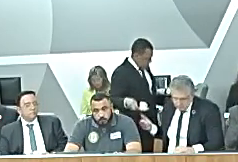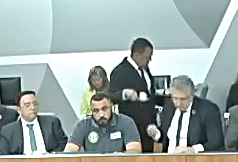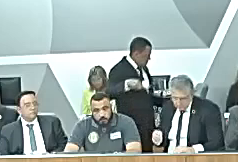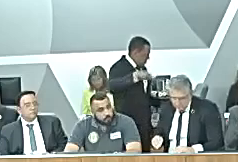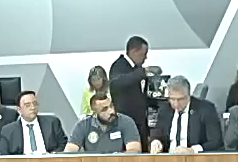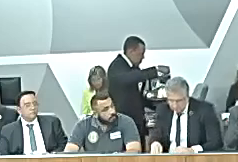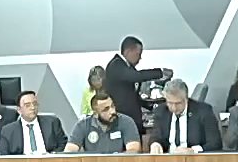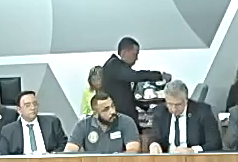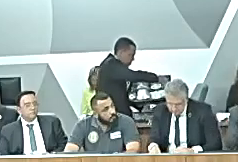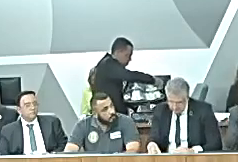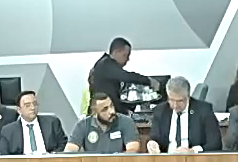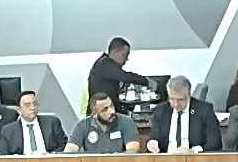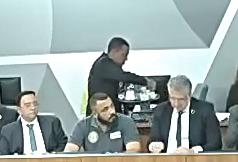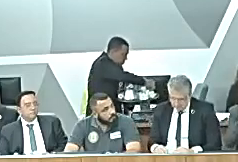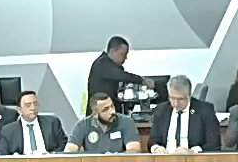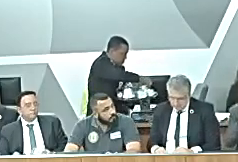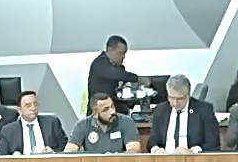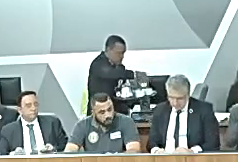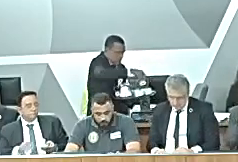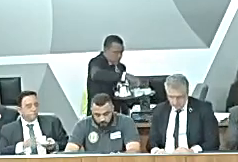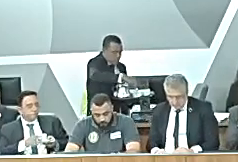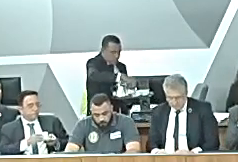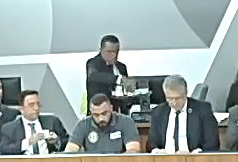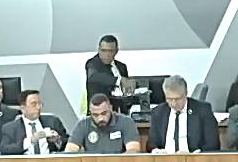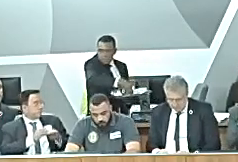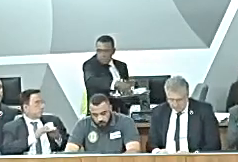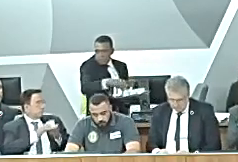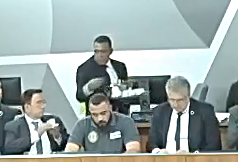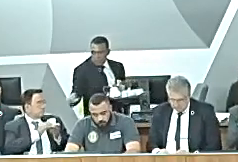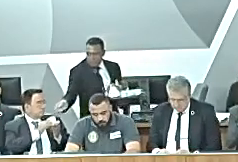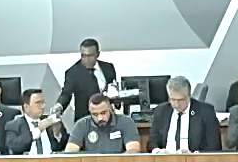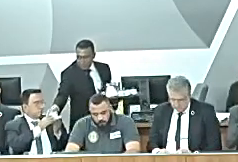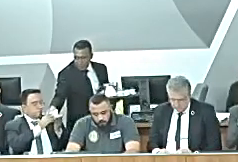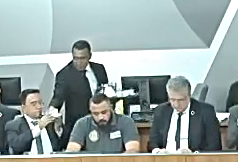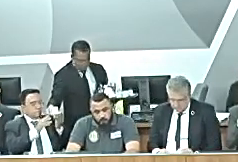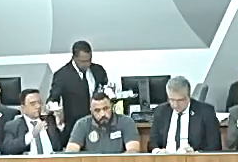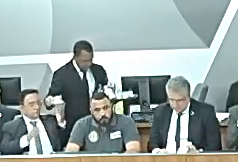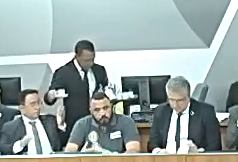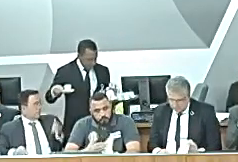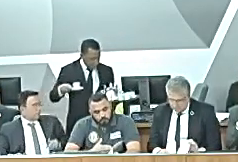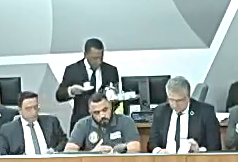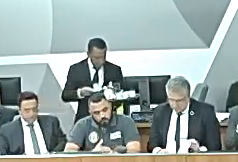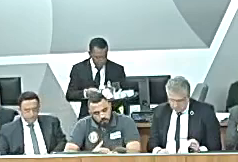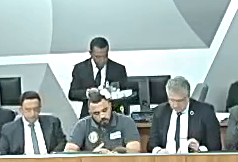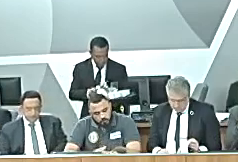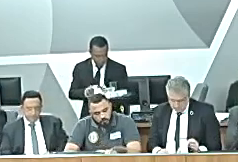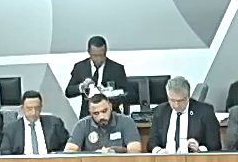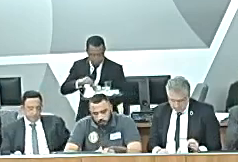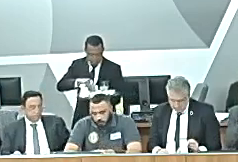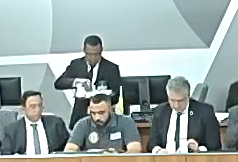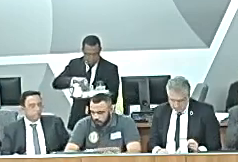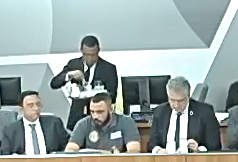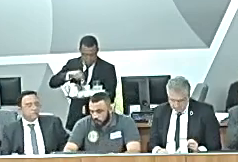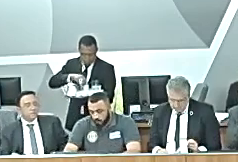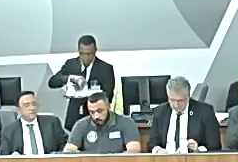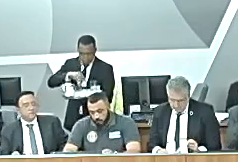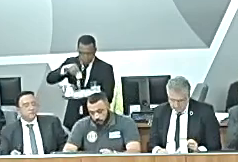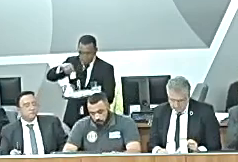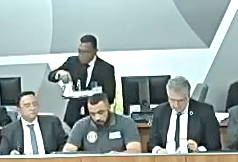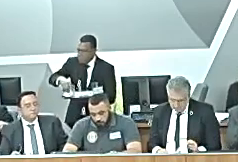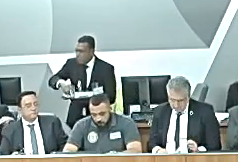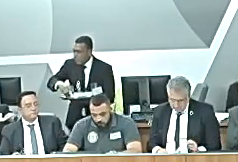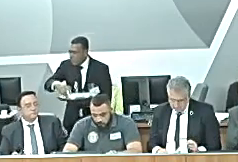lado é fazer justiça é fazer a valorização do servidor como vereador bati de frente várias vezes com o